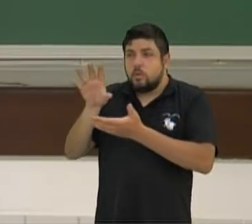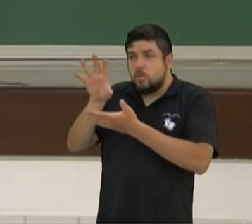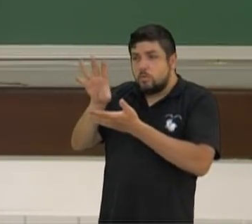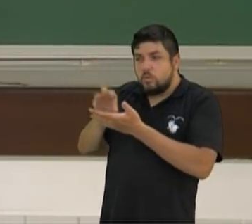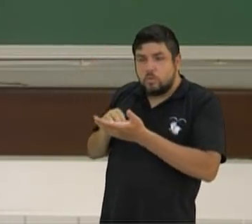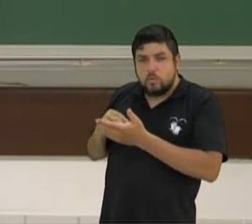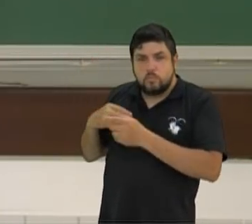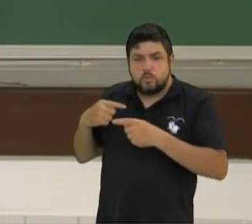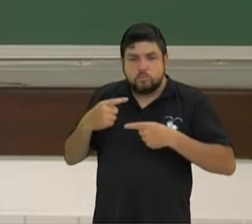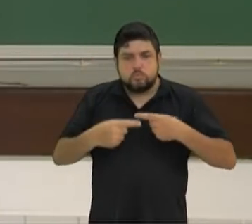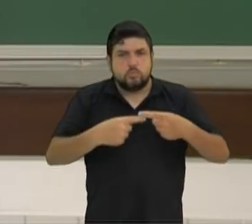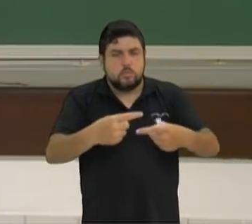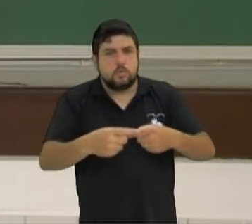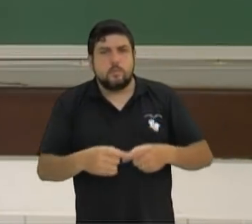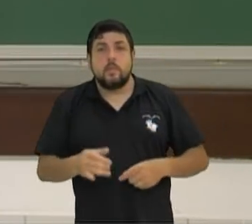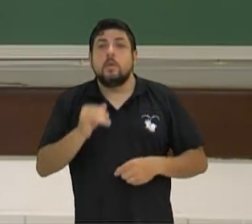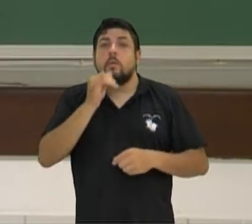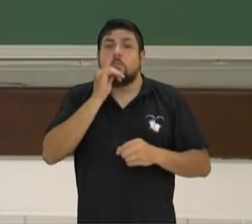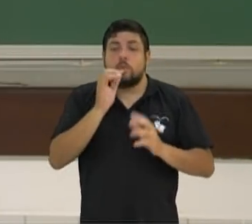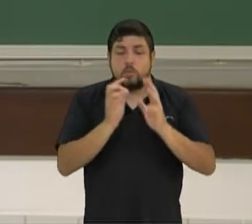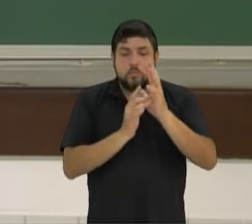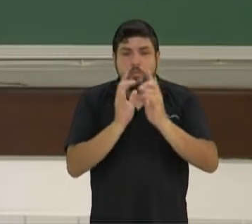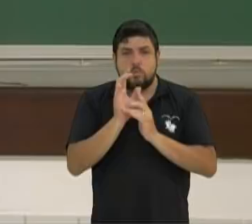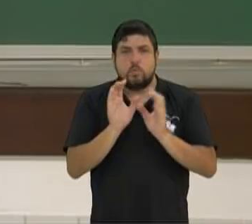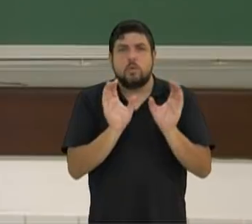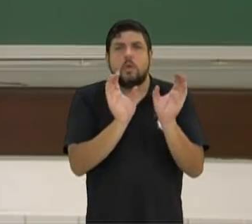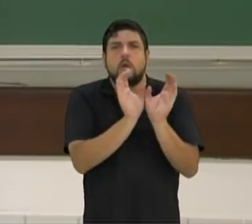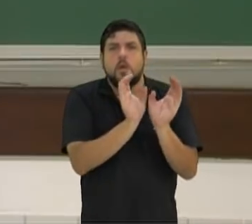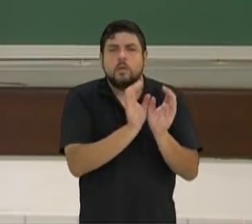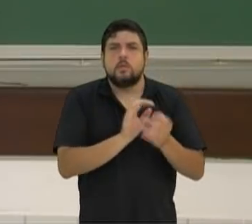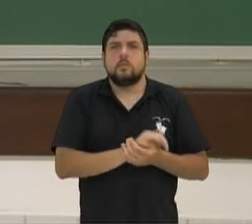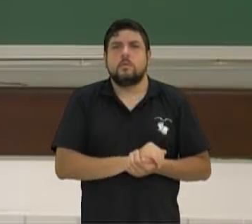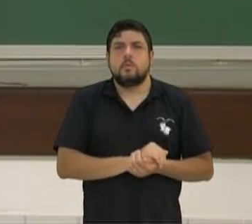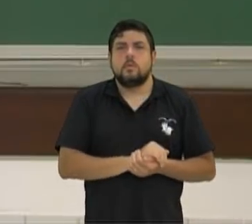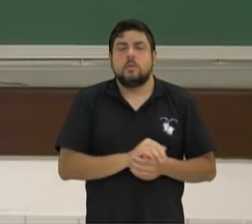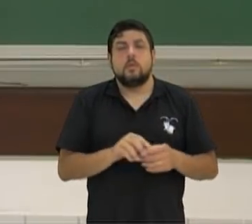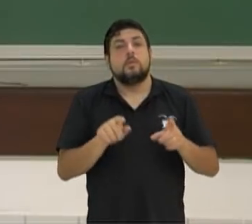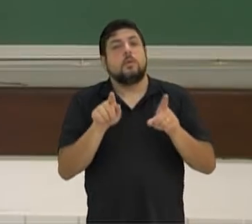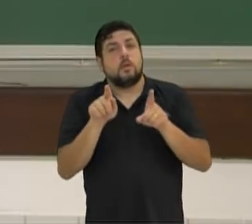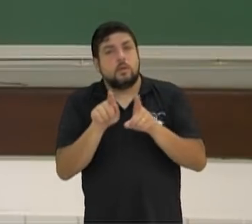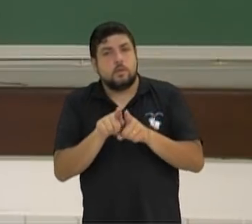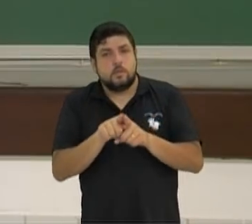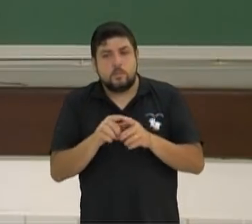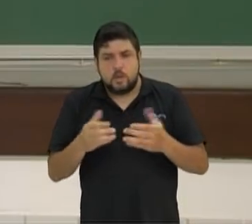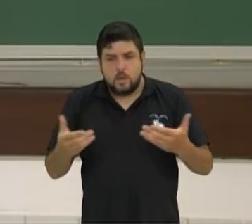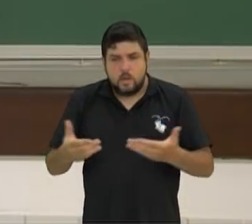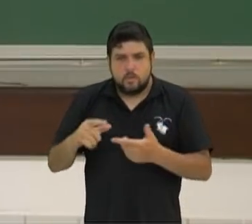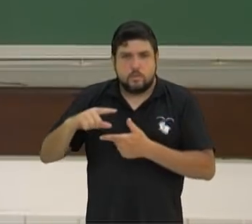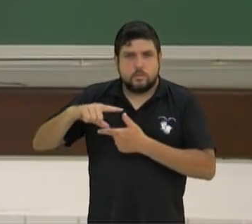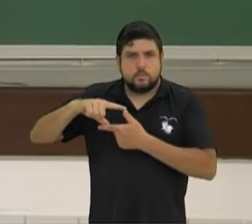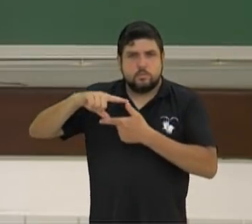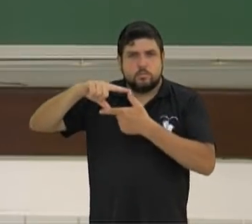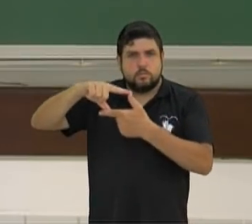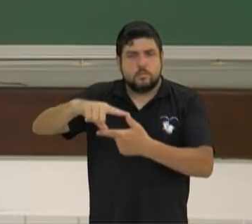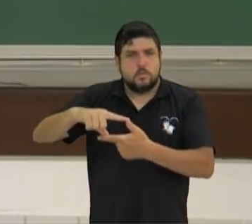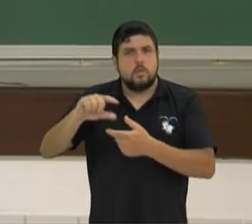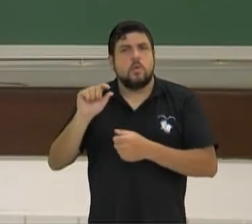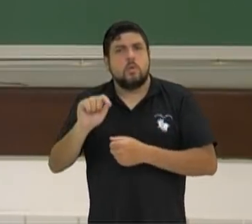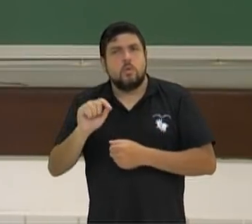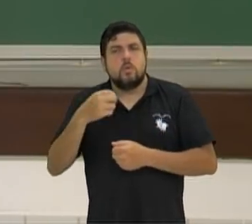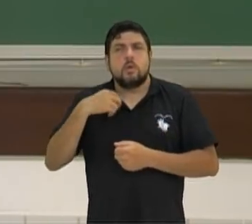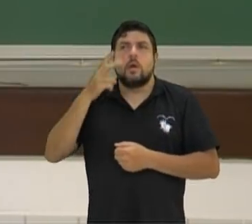fez. Por exemplo, a Santa Ceia de Jesus, depois nós temos agora, na nossa tradição, a